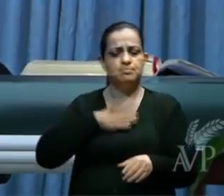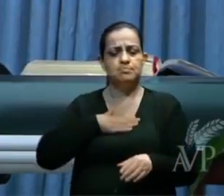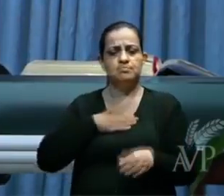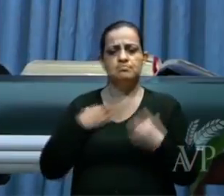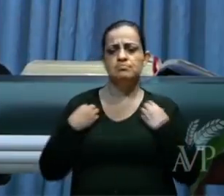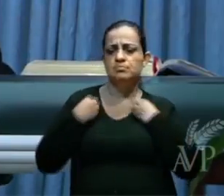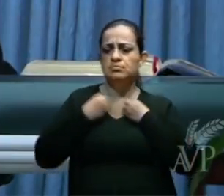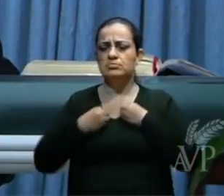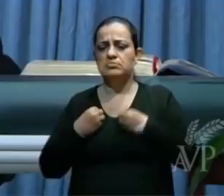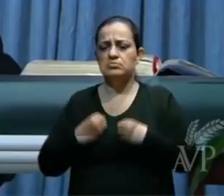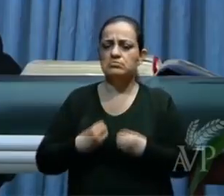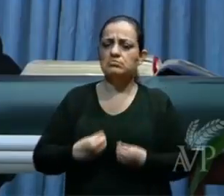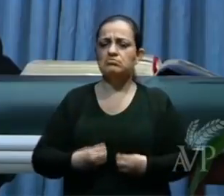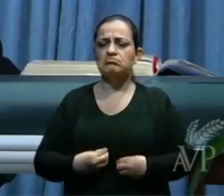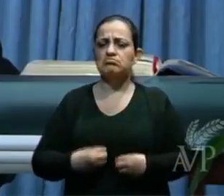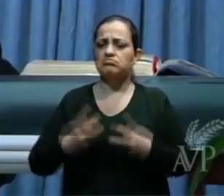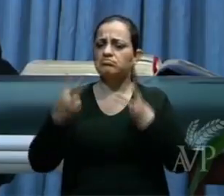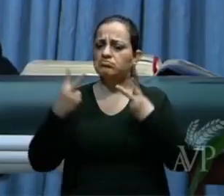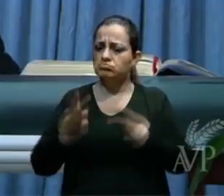uma